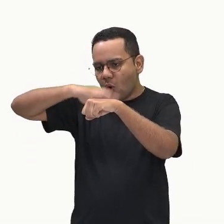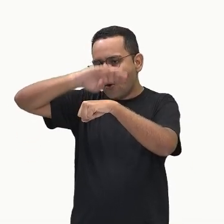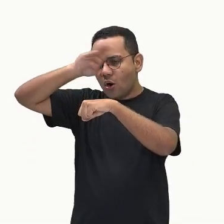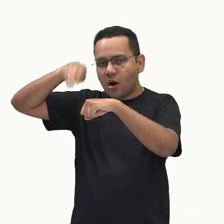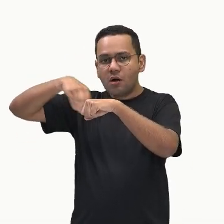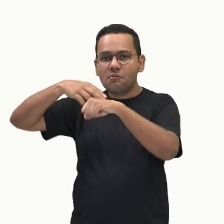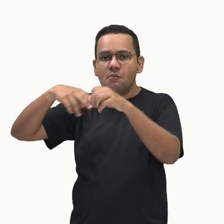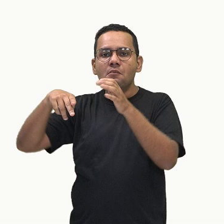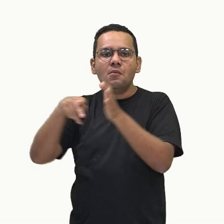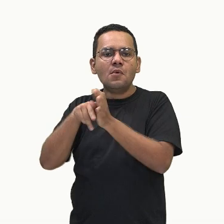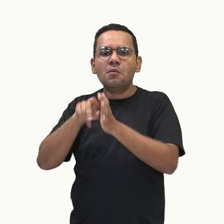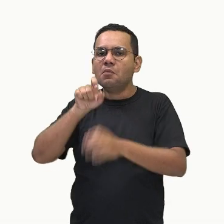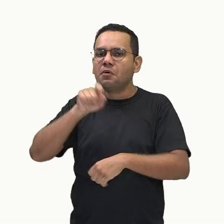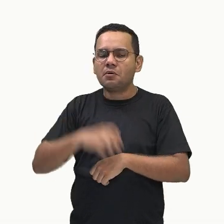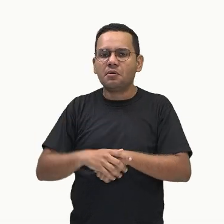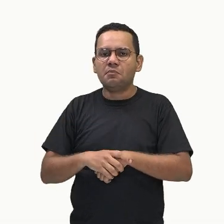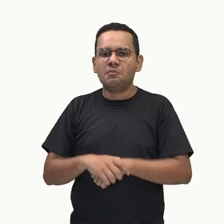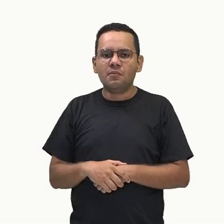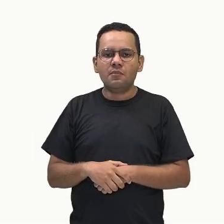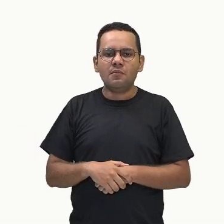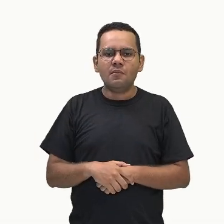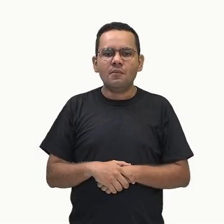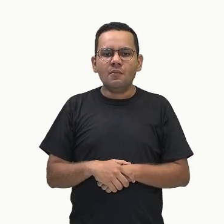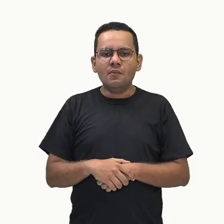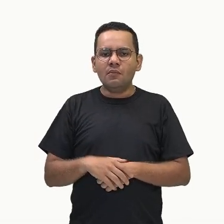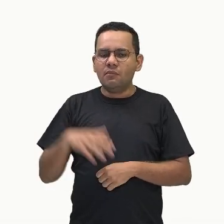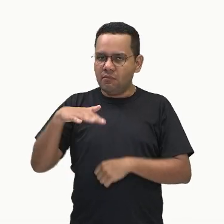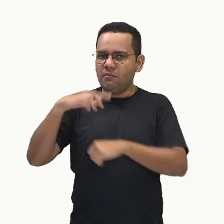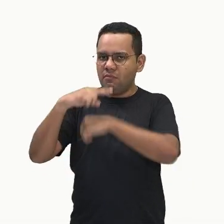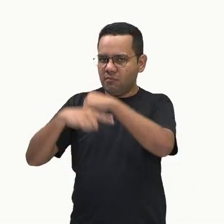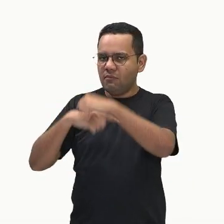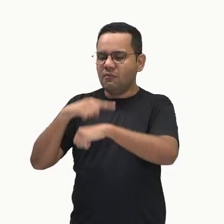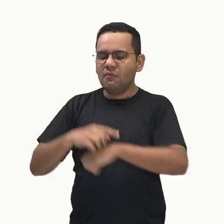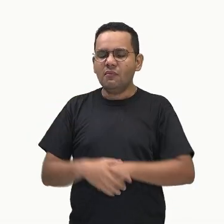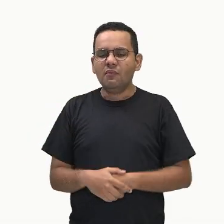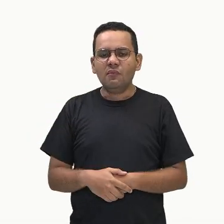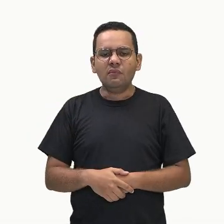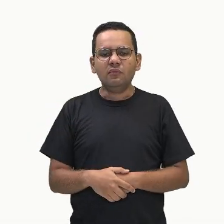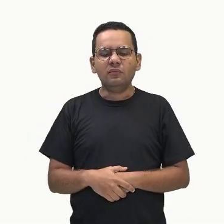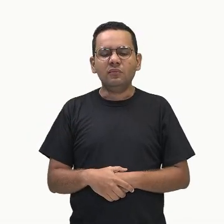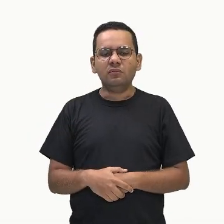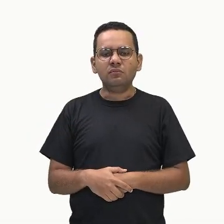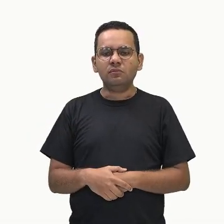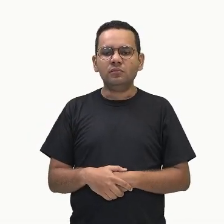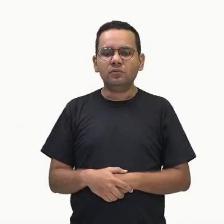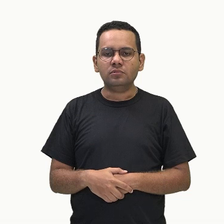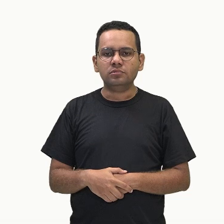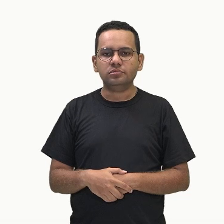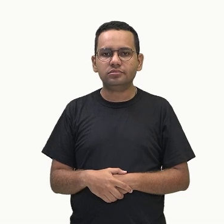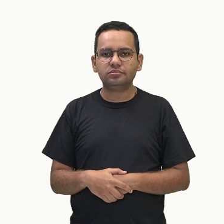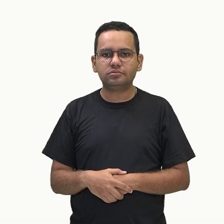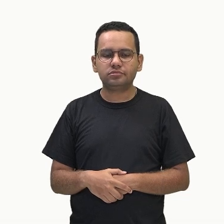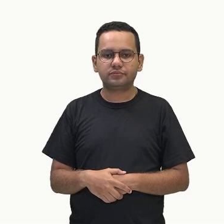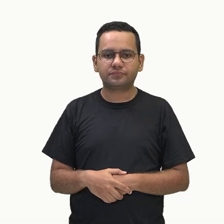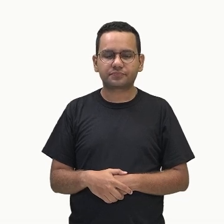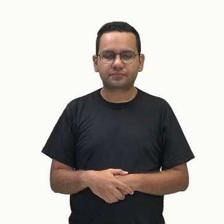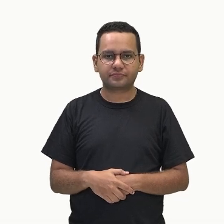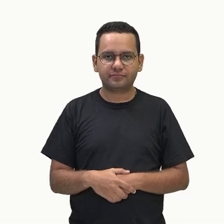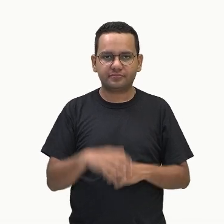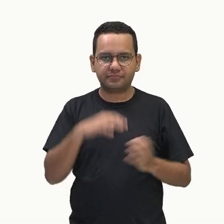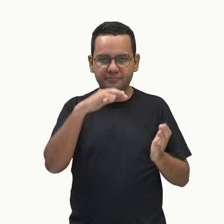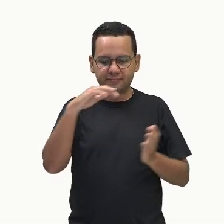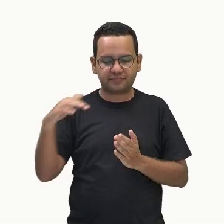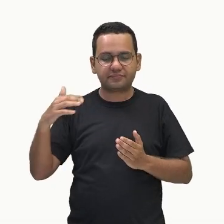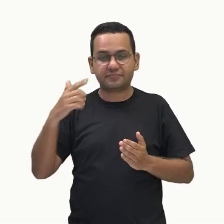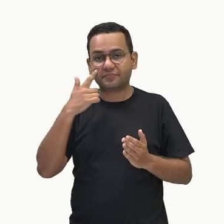do elemento químico, tá? E aí nós passamos para o próximo